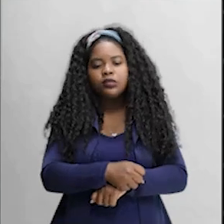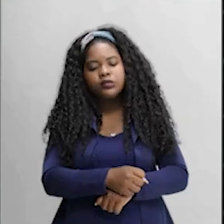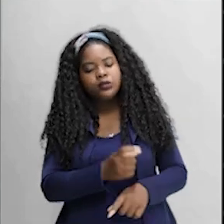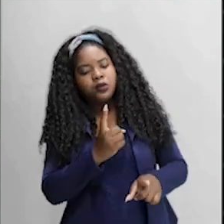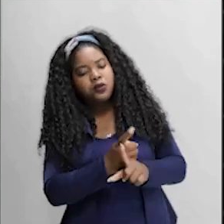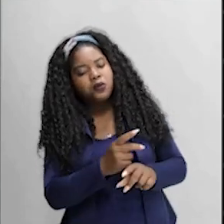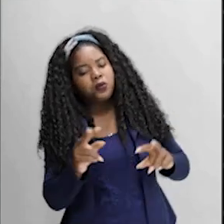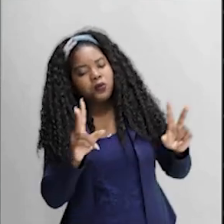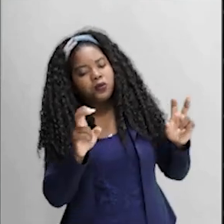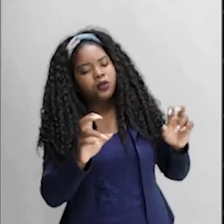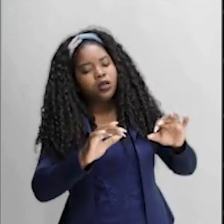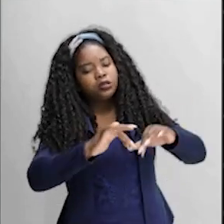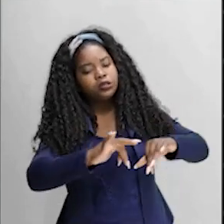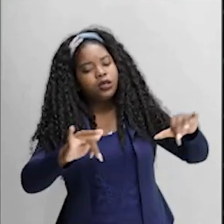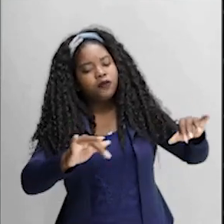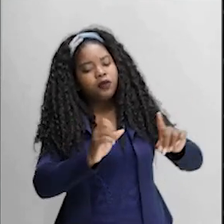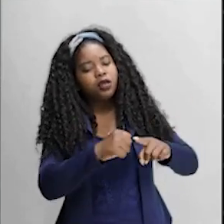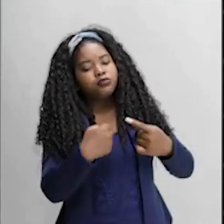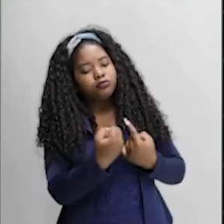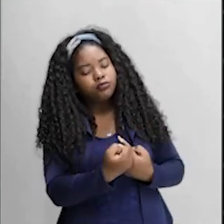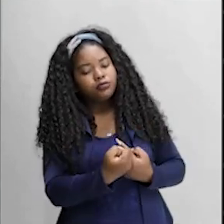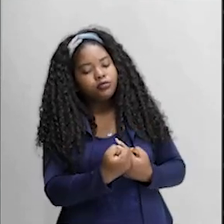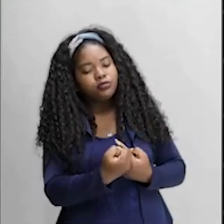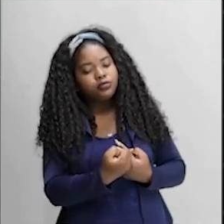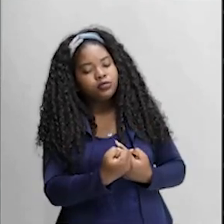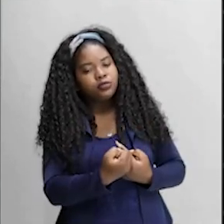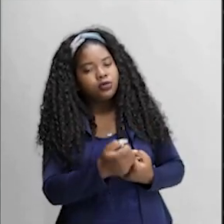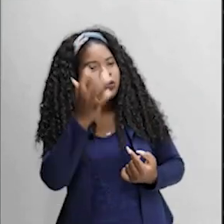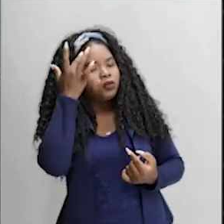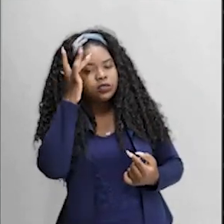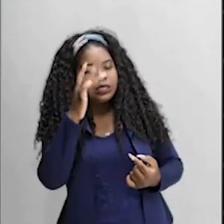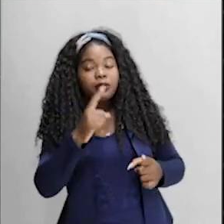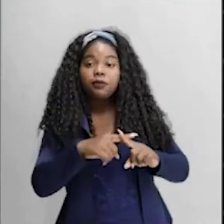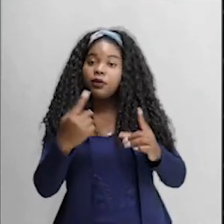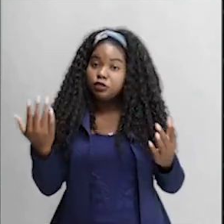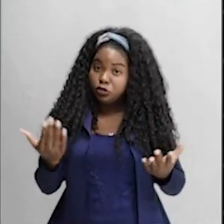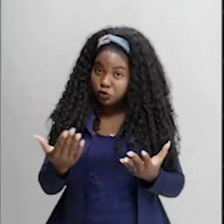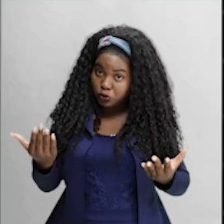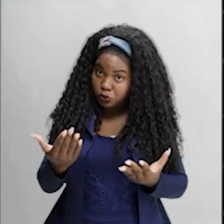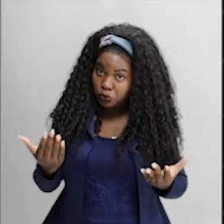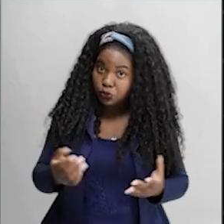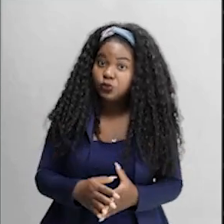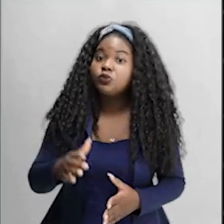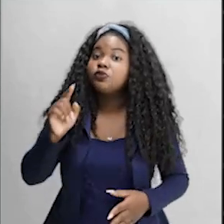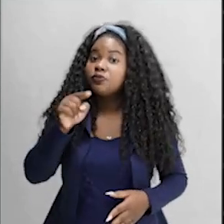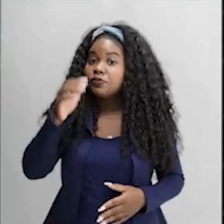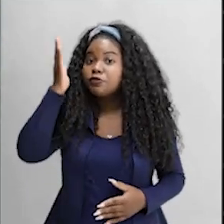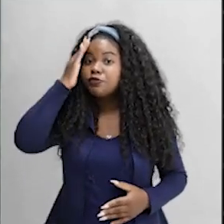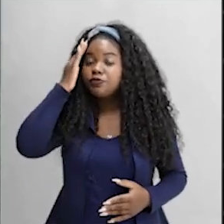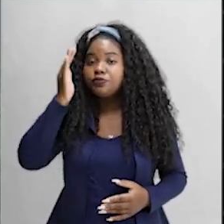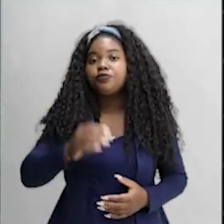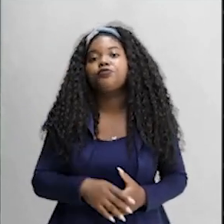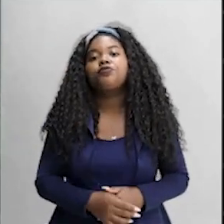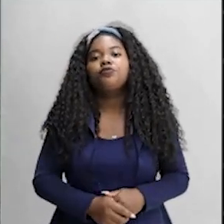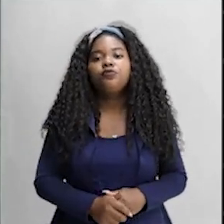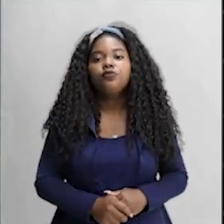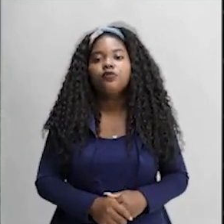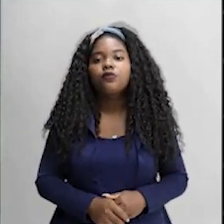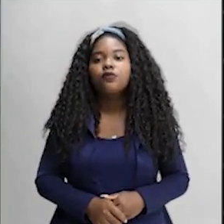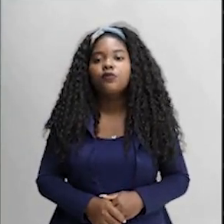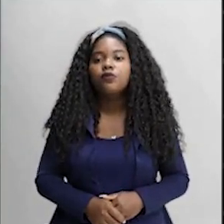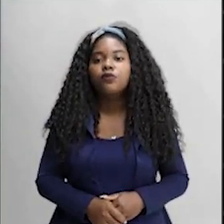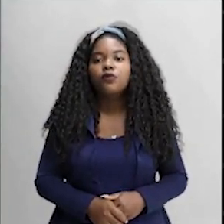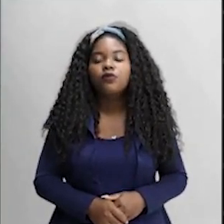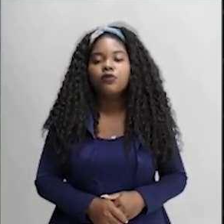é ele necessariamente. Hoje você vai descobrir. Veja só. Quando você está falando em divisão social do trabalho, nós